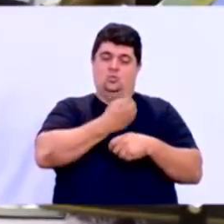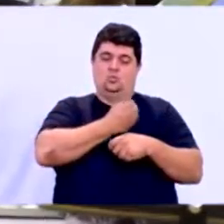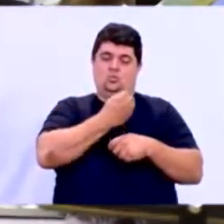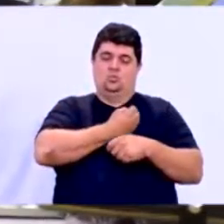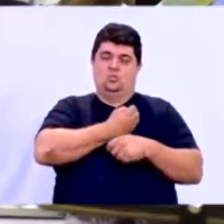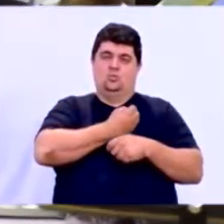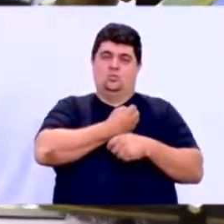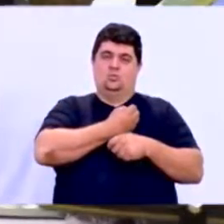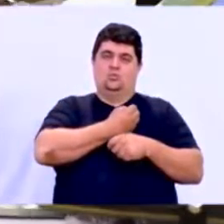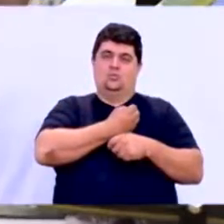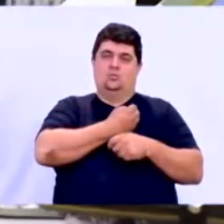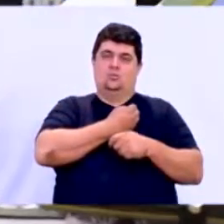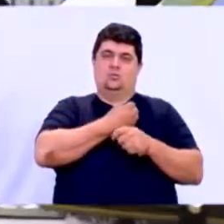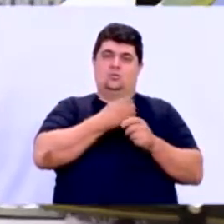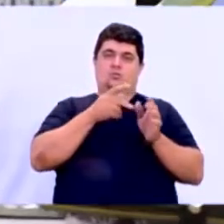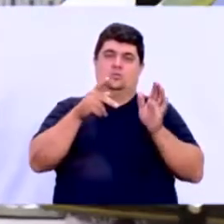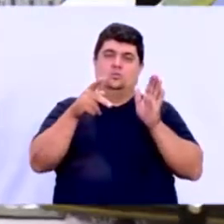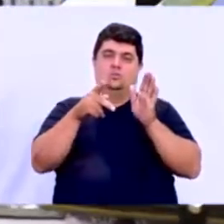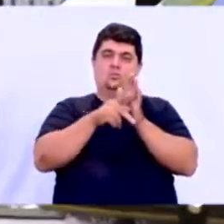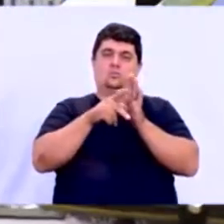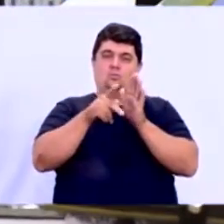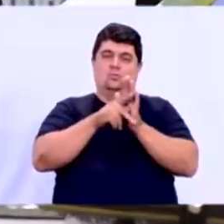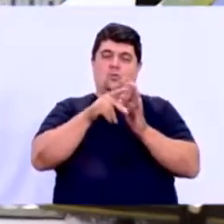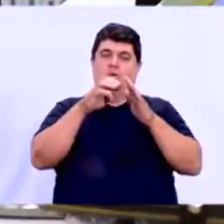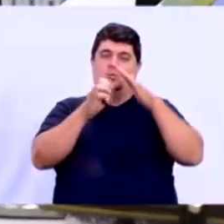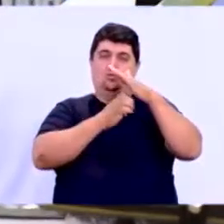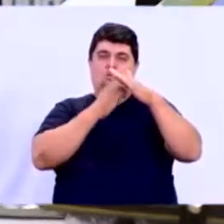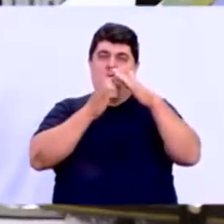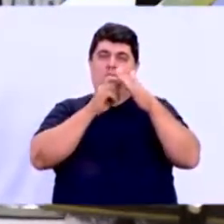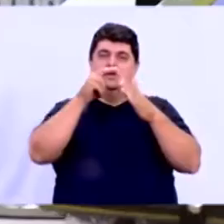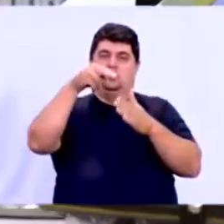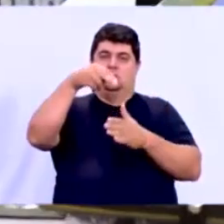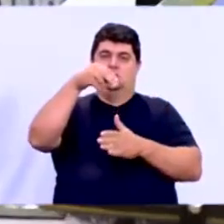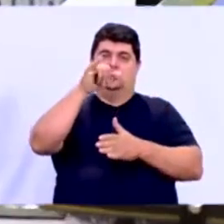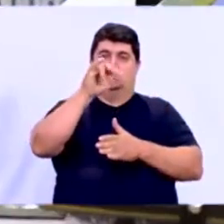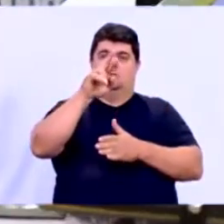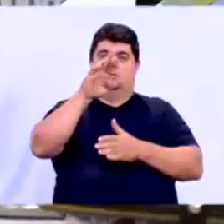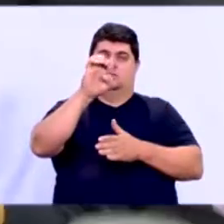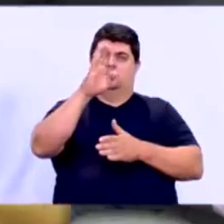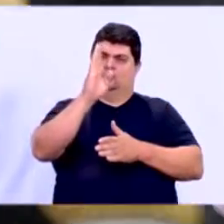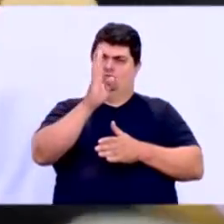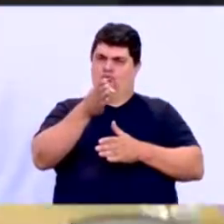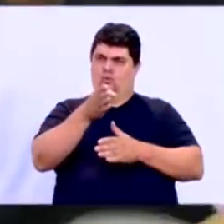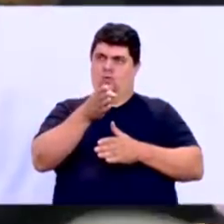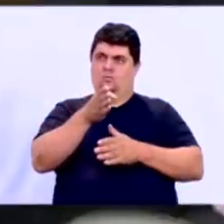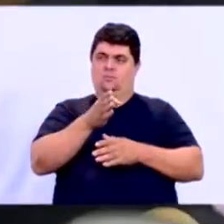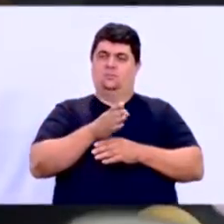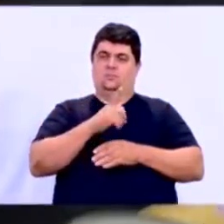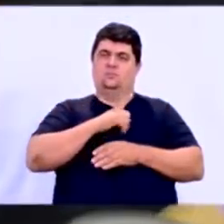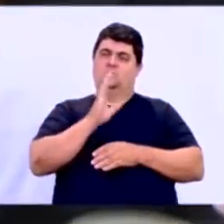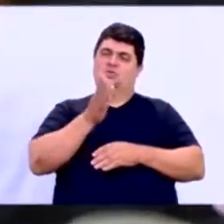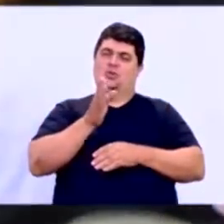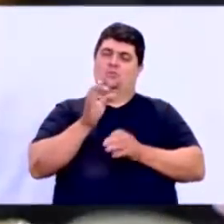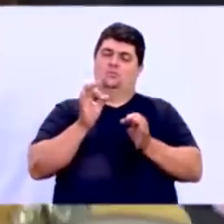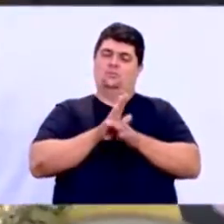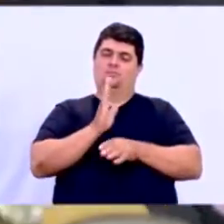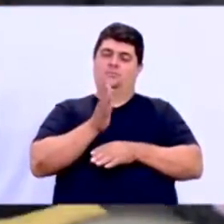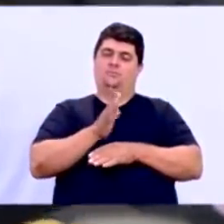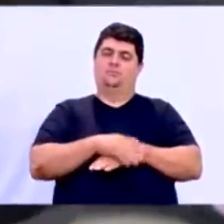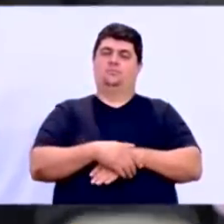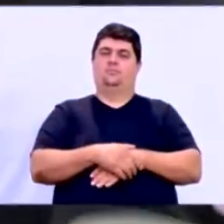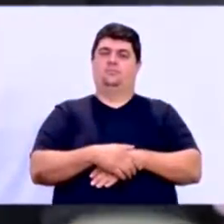de identificação do registro da empresa, o NIRI. Você já possui? Eu tenho, está aqui.